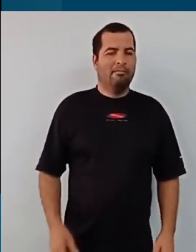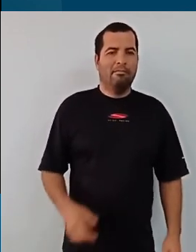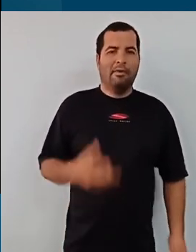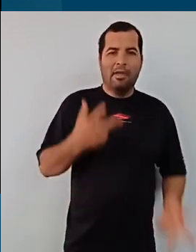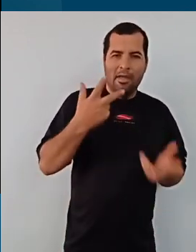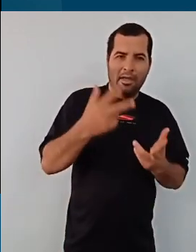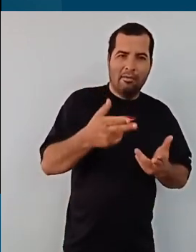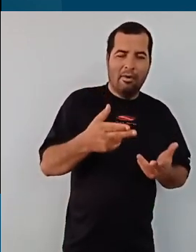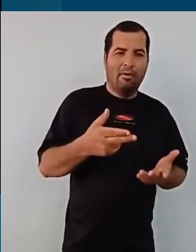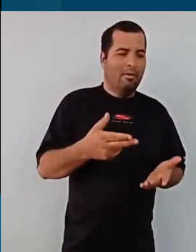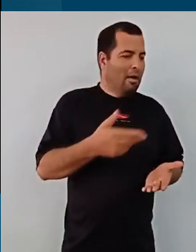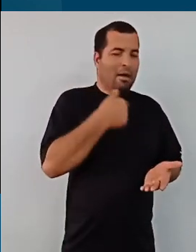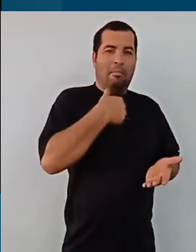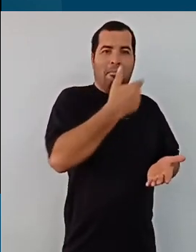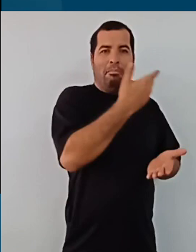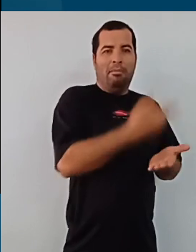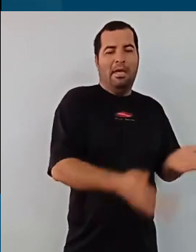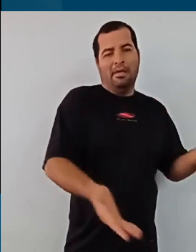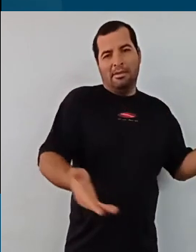menino foi para o brejo,